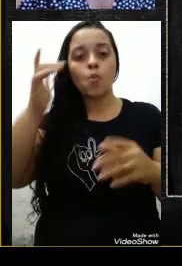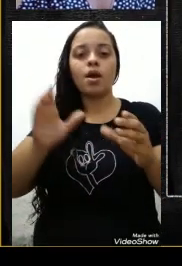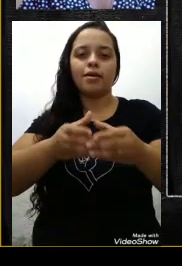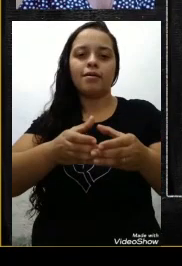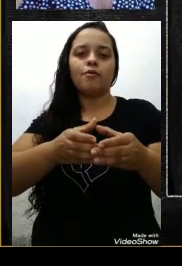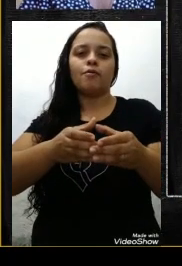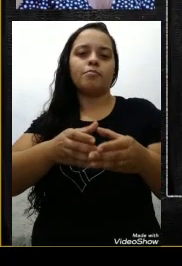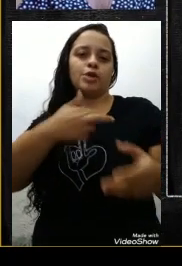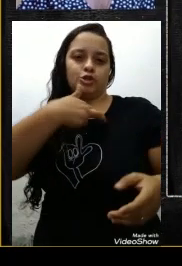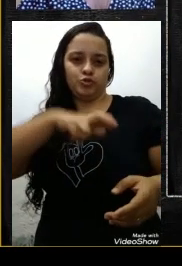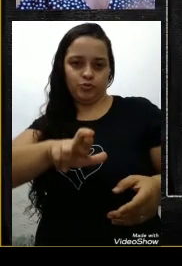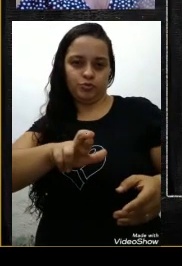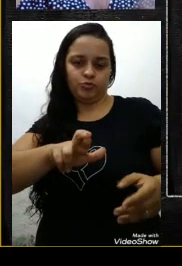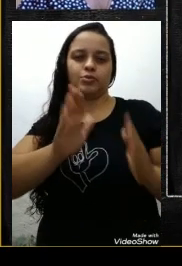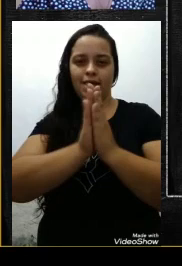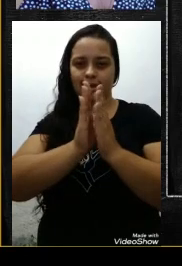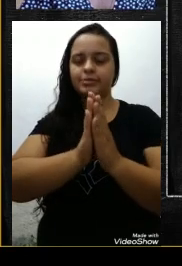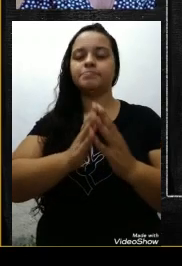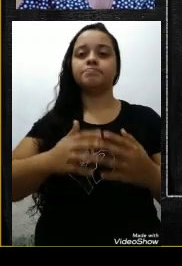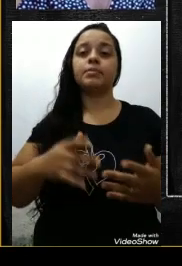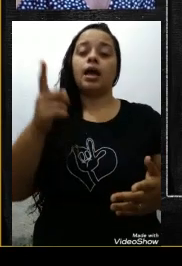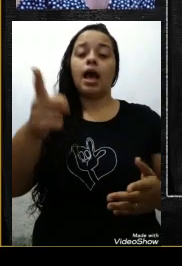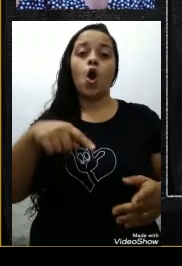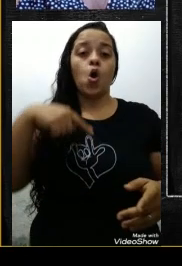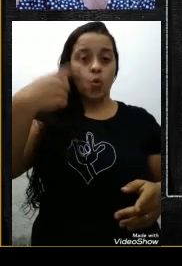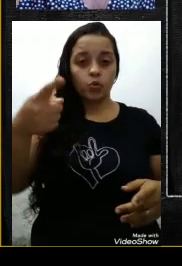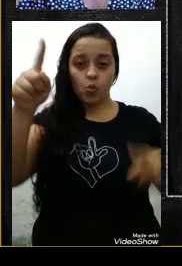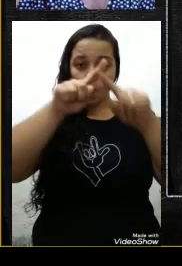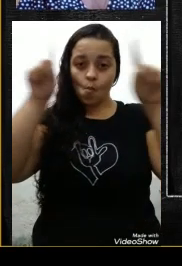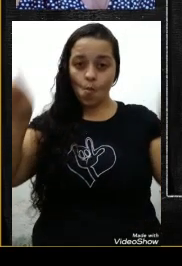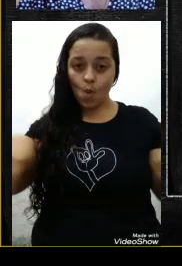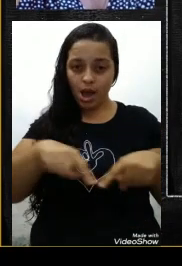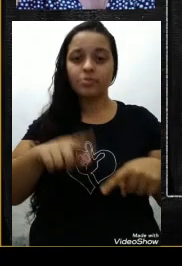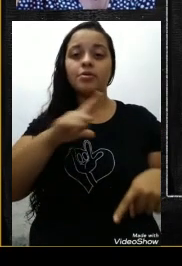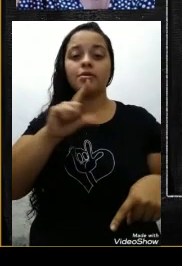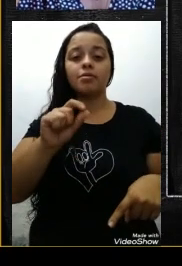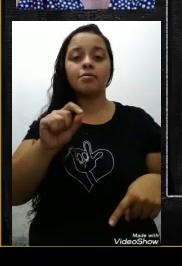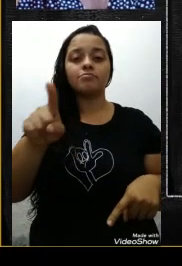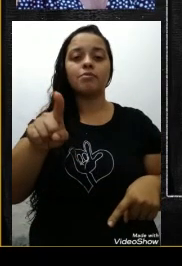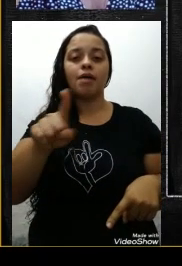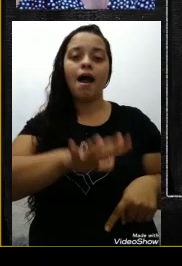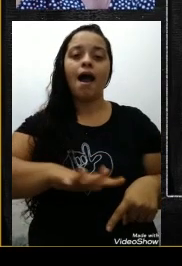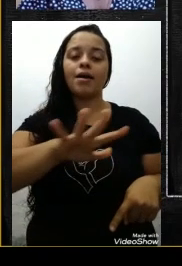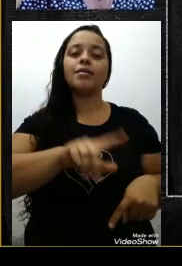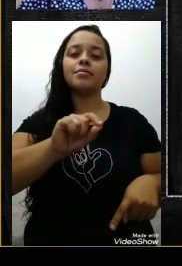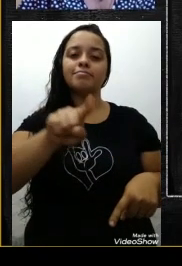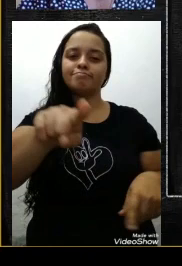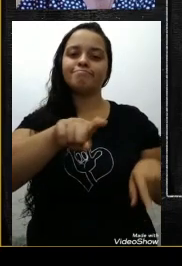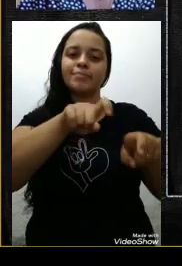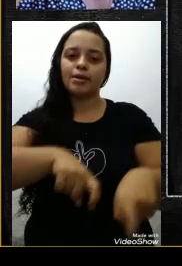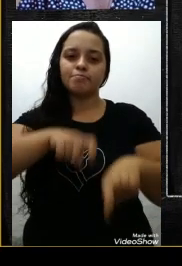Aqui, nós vamos ver já o lado do camponês. Nesse quadro, As Riquíssimas Horas do Duque de Berry, que faz